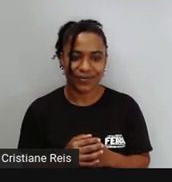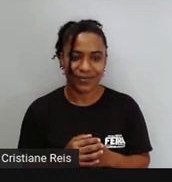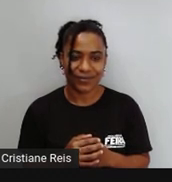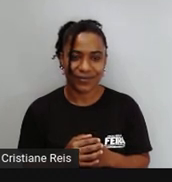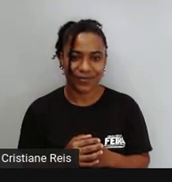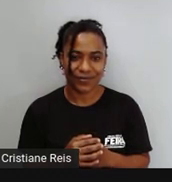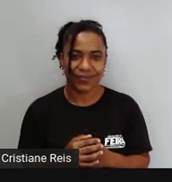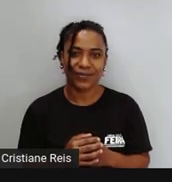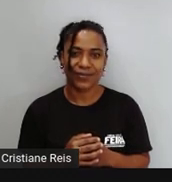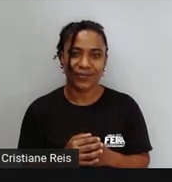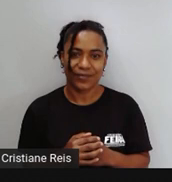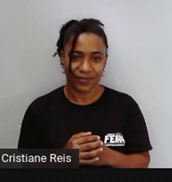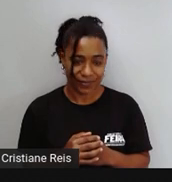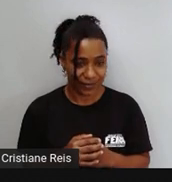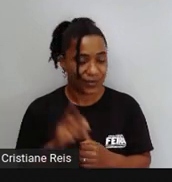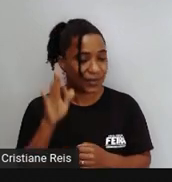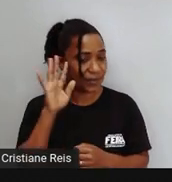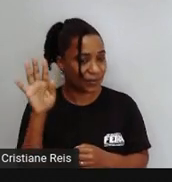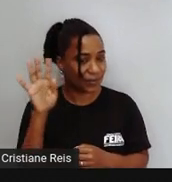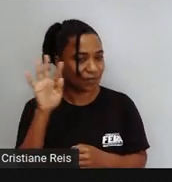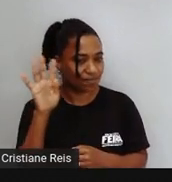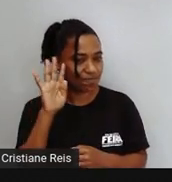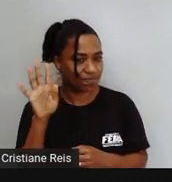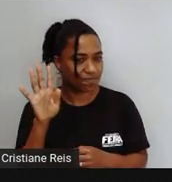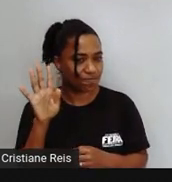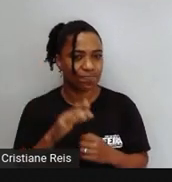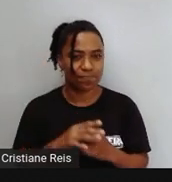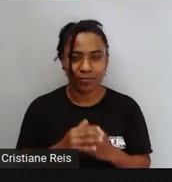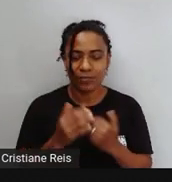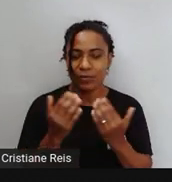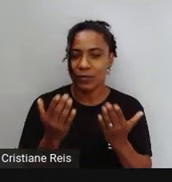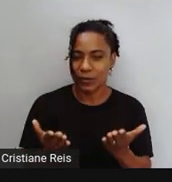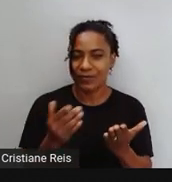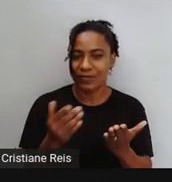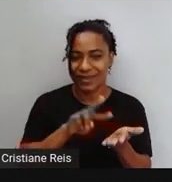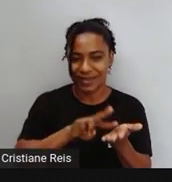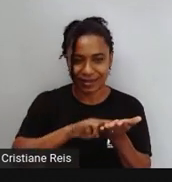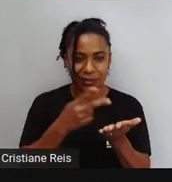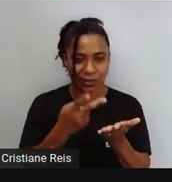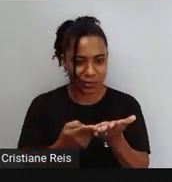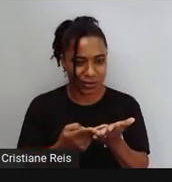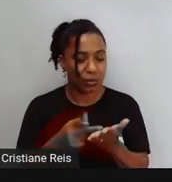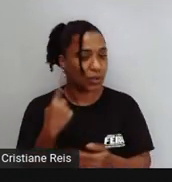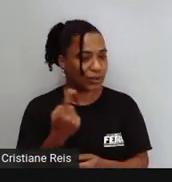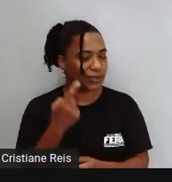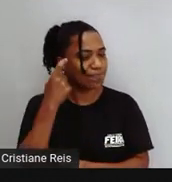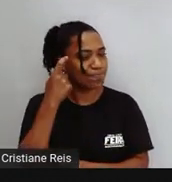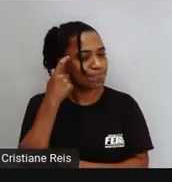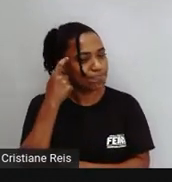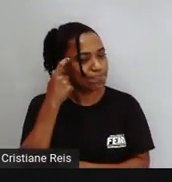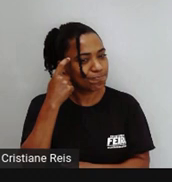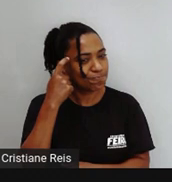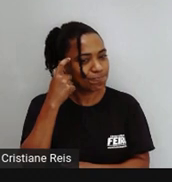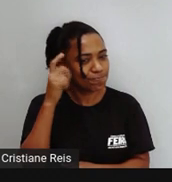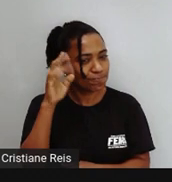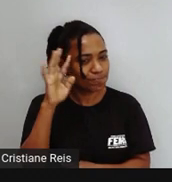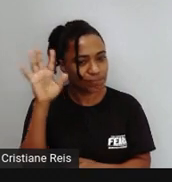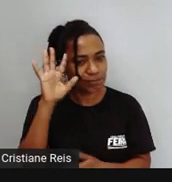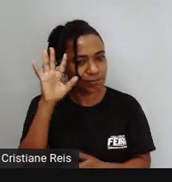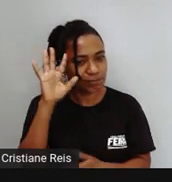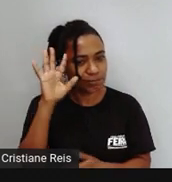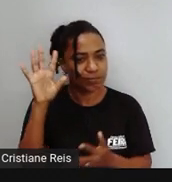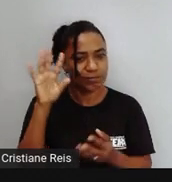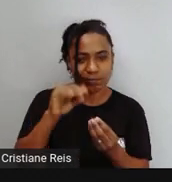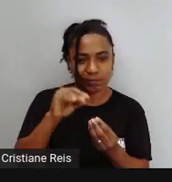buy. Então, o que é que ele nos diz, né? Qual é a reflexão que ele nos faz entender aqui,